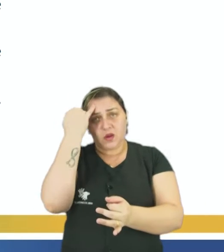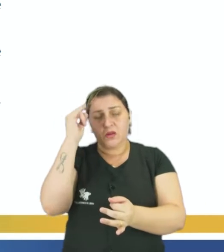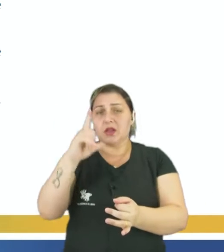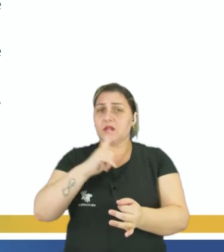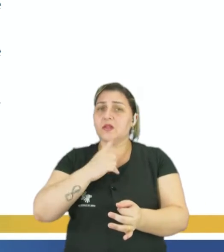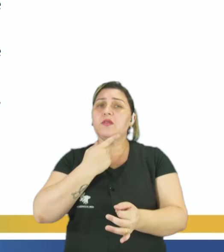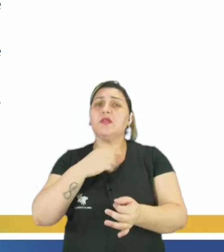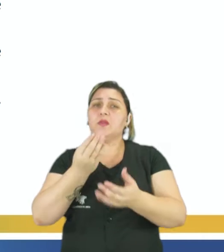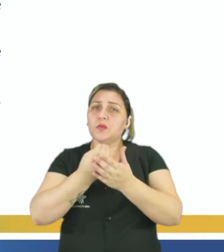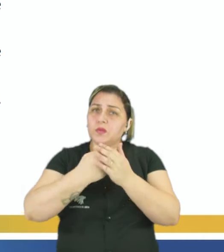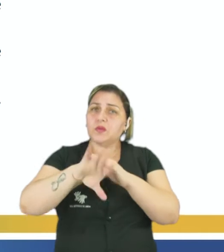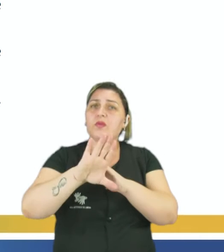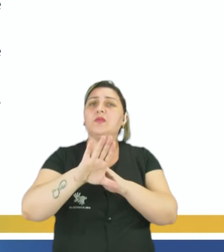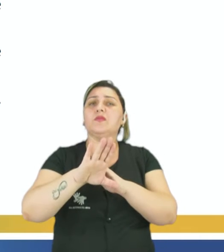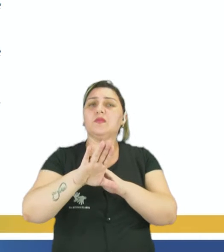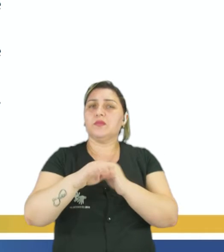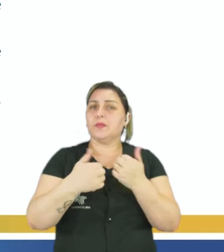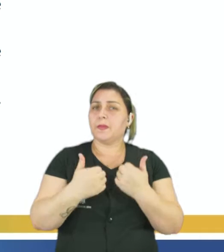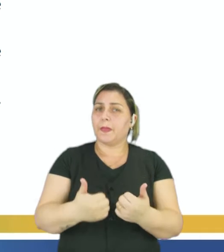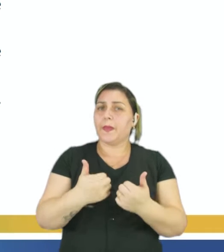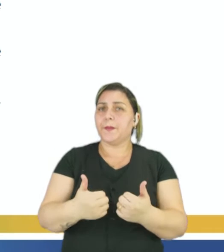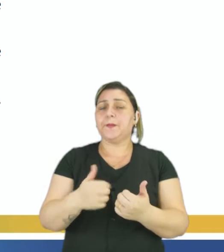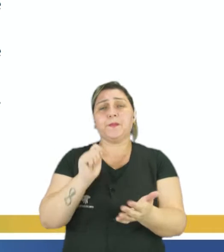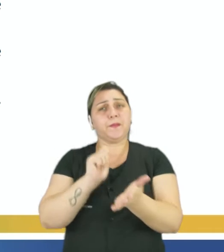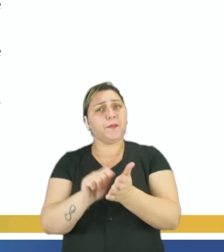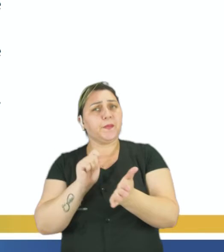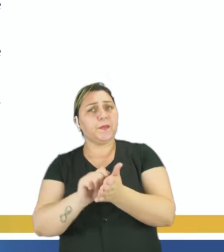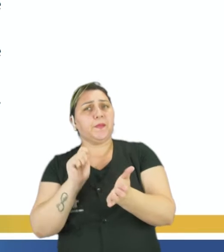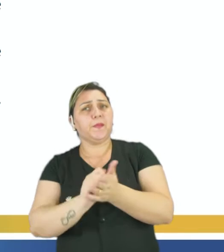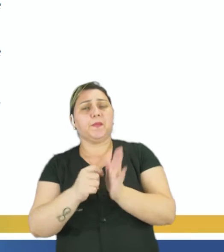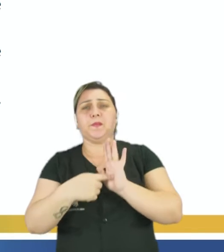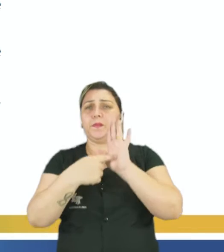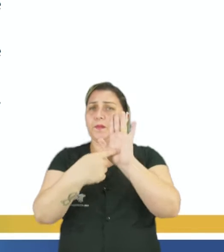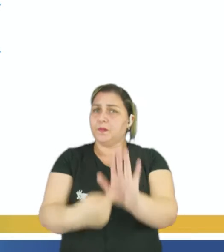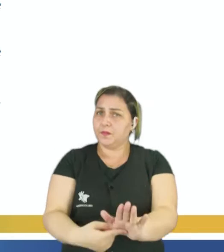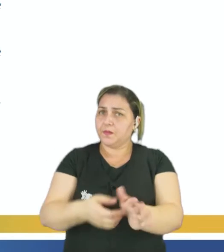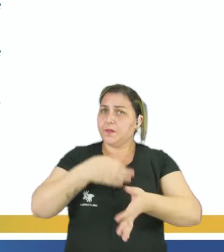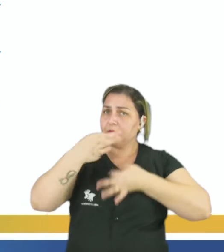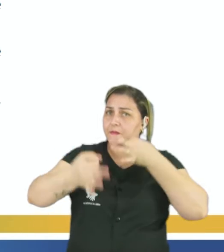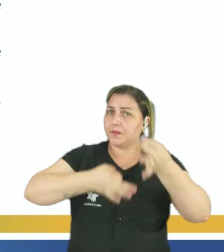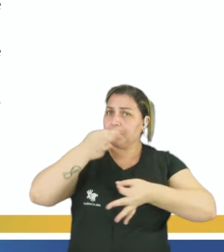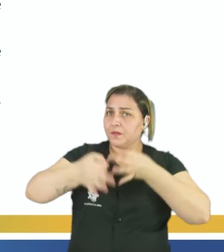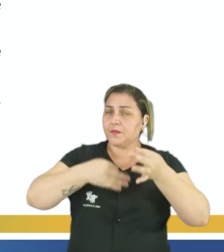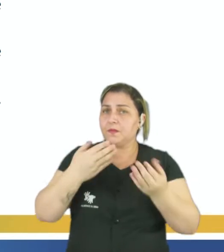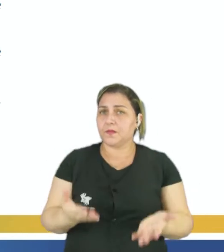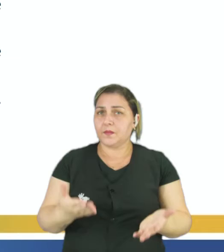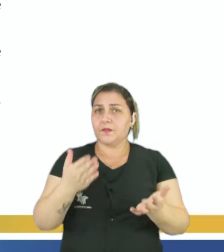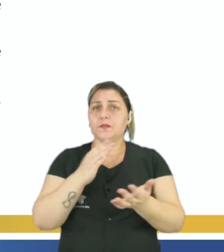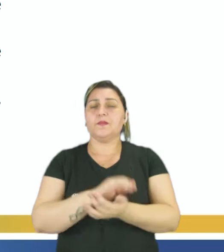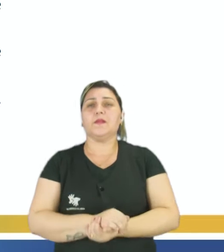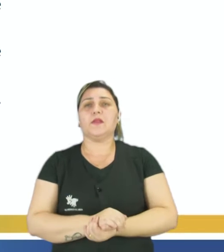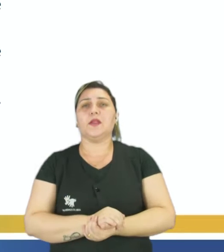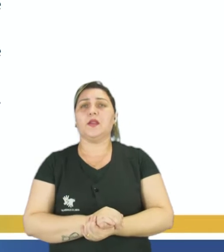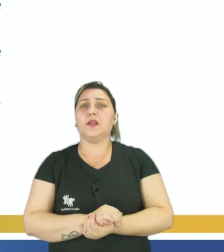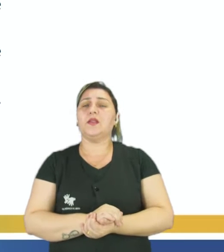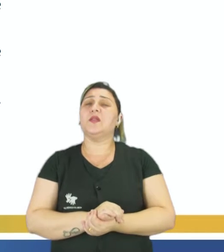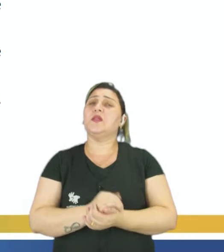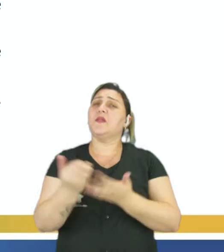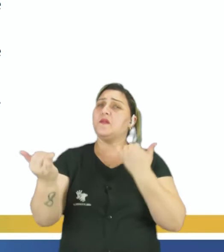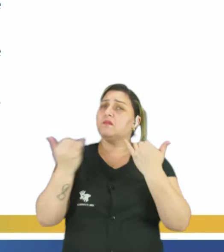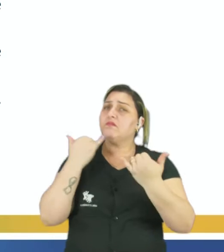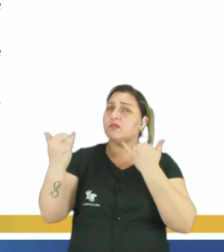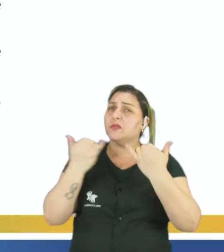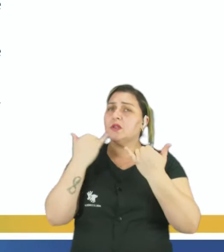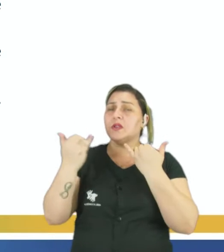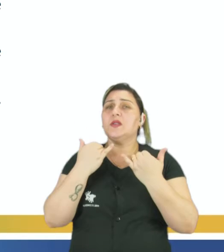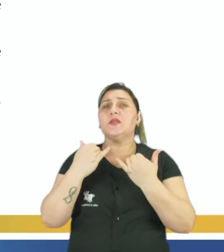você deseja transmitir, tá? Então, anote o que você for apresentar argumento por argumento, tá? Reúna dados e